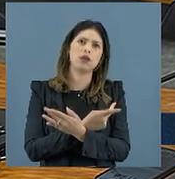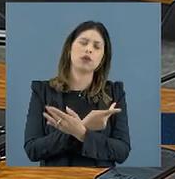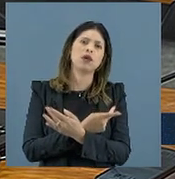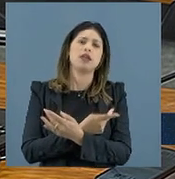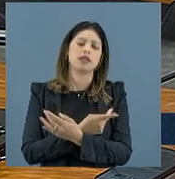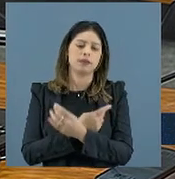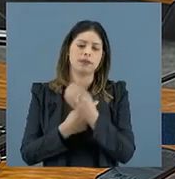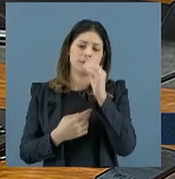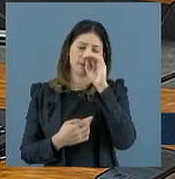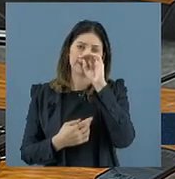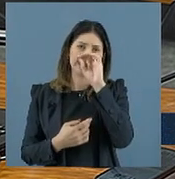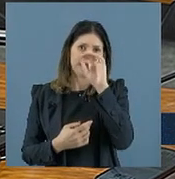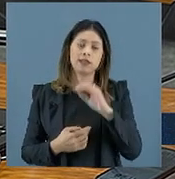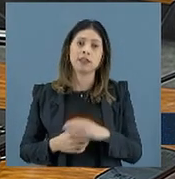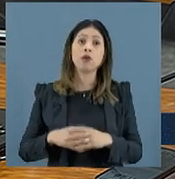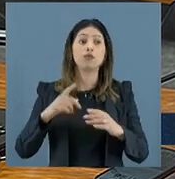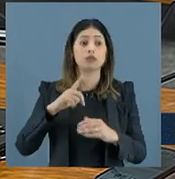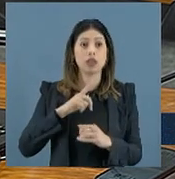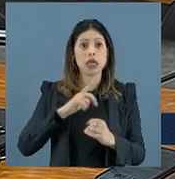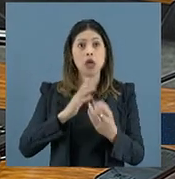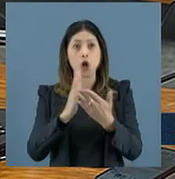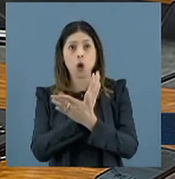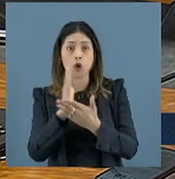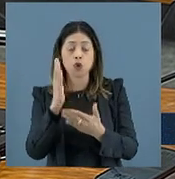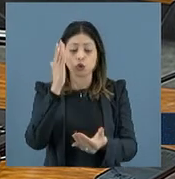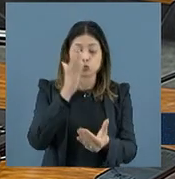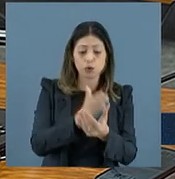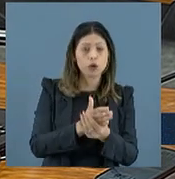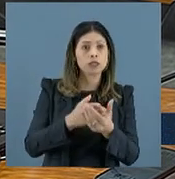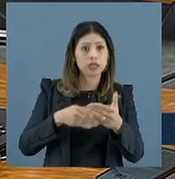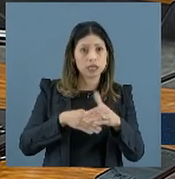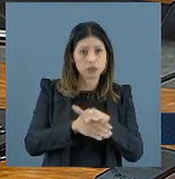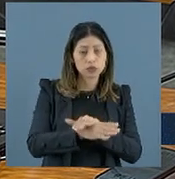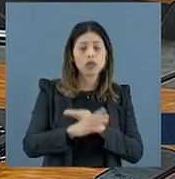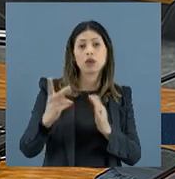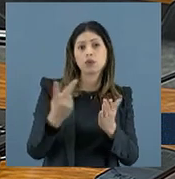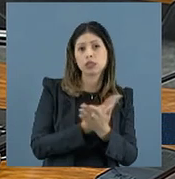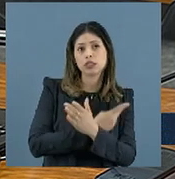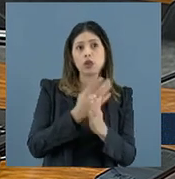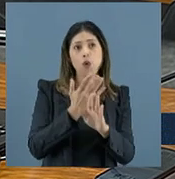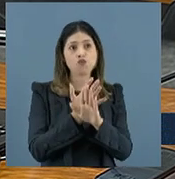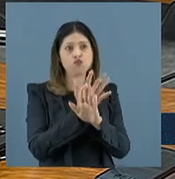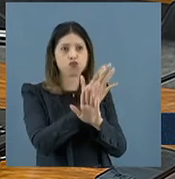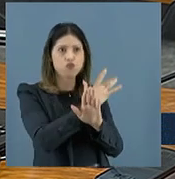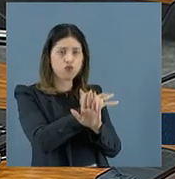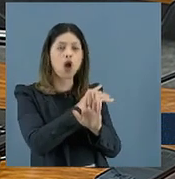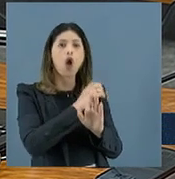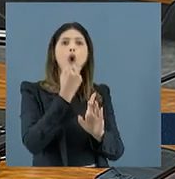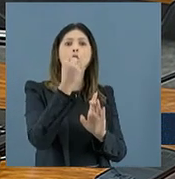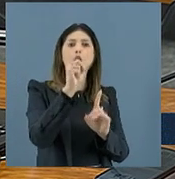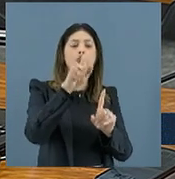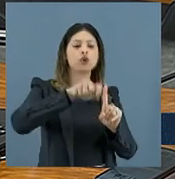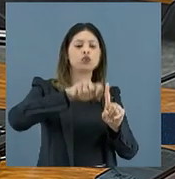Corte Suprema. Eu falo dos processos referentes a 8 de janeiro, por exemplo, né? Lá, violações de direitos